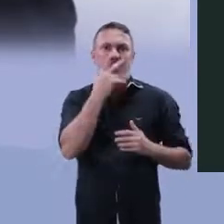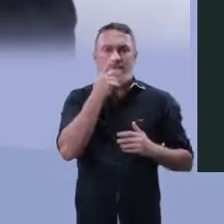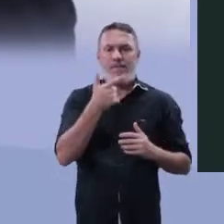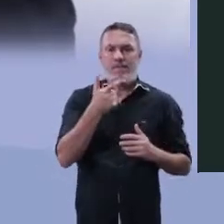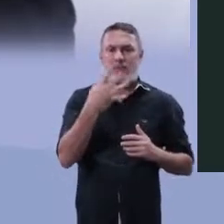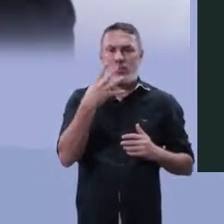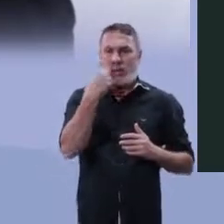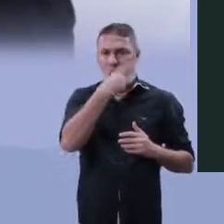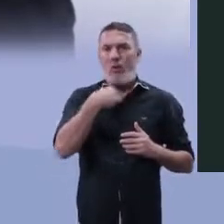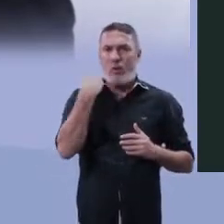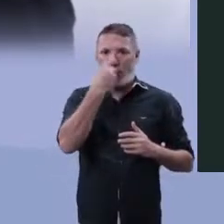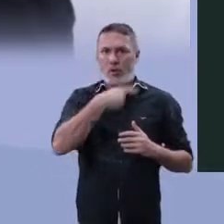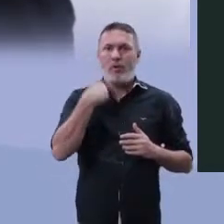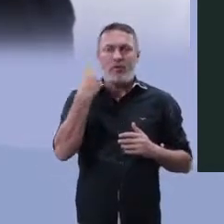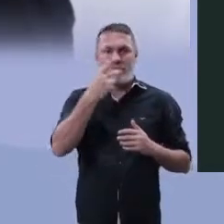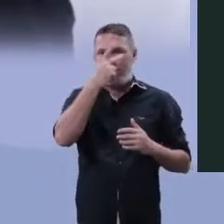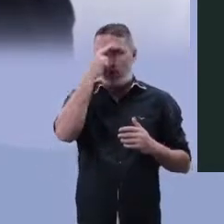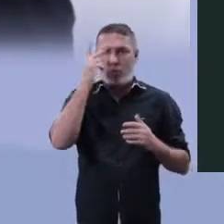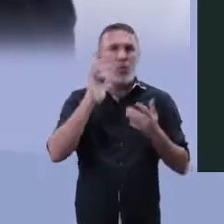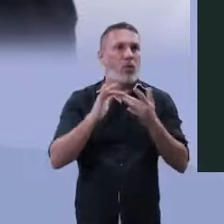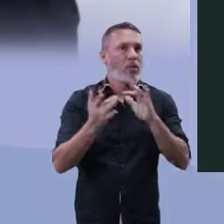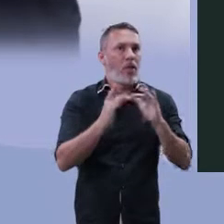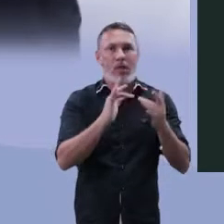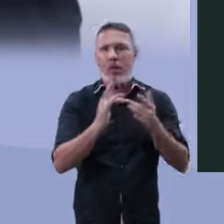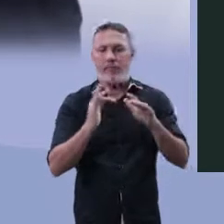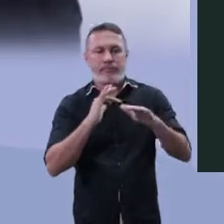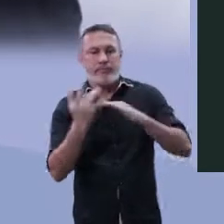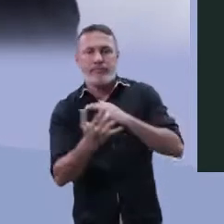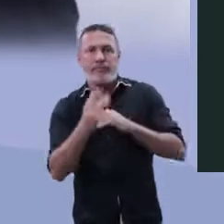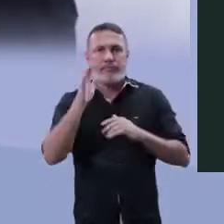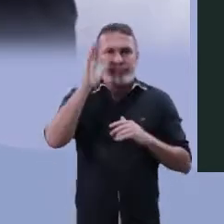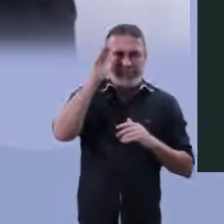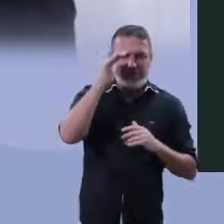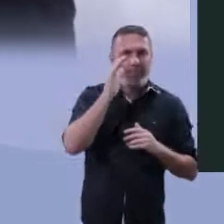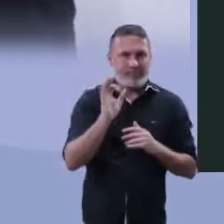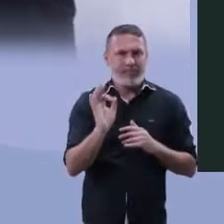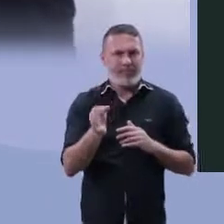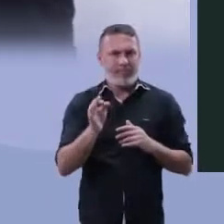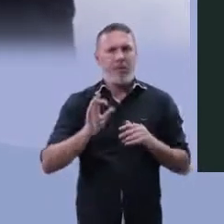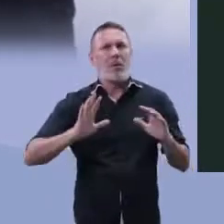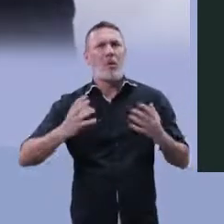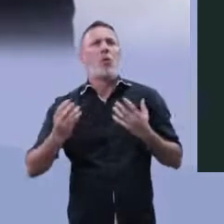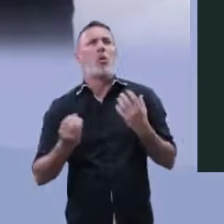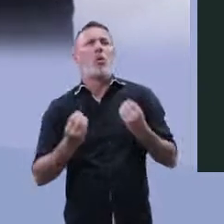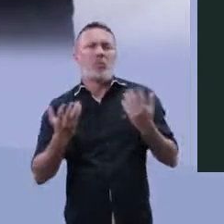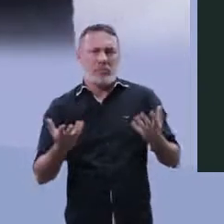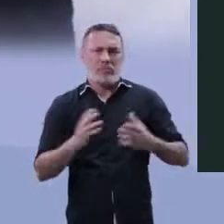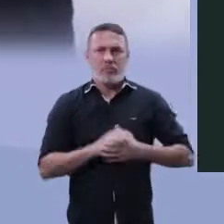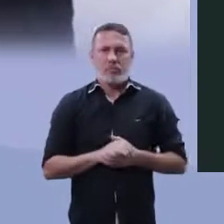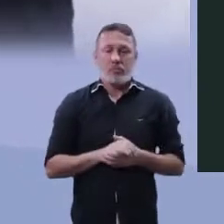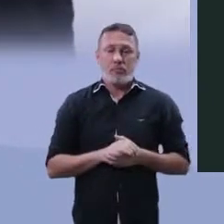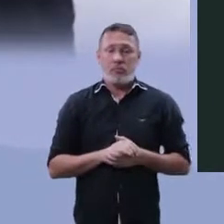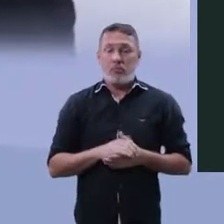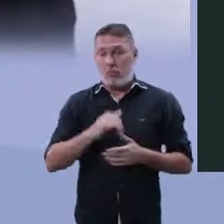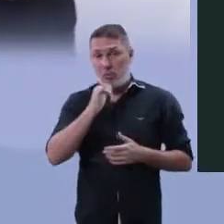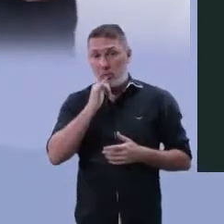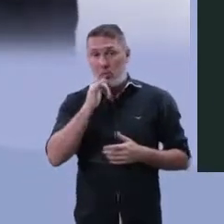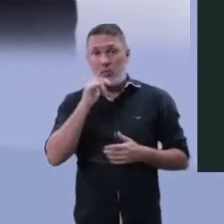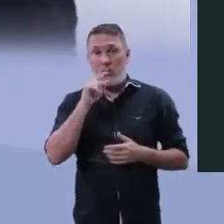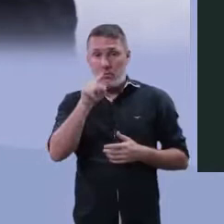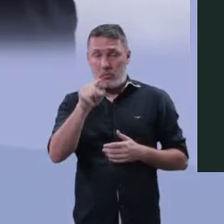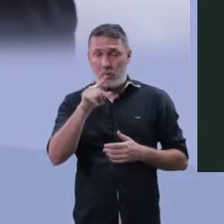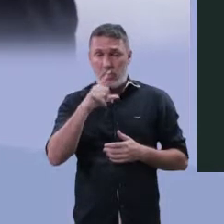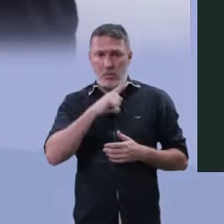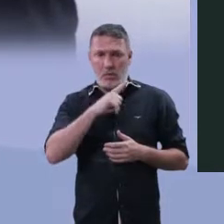uma conectividade por 24 horas, né, 24 horas por dia, as pessoas estão sempre conectadas às redes sociais.